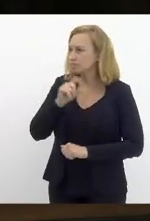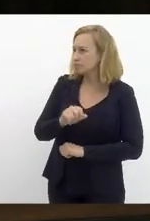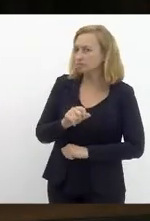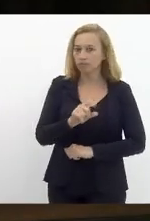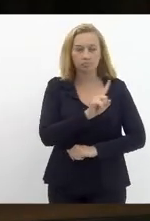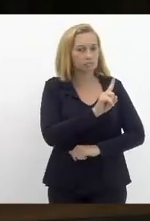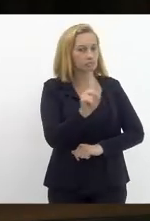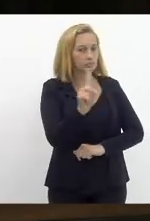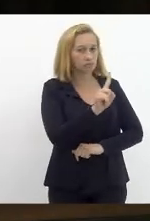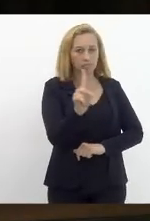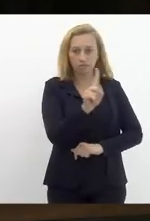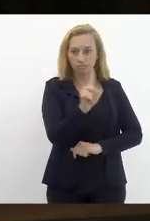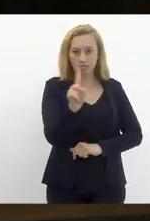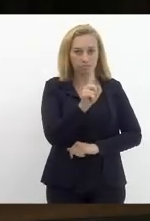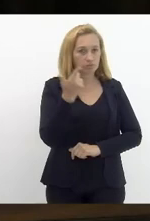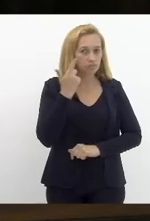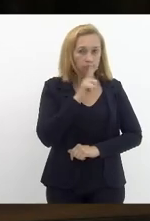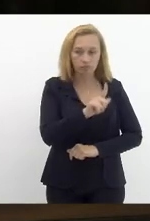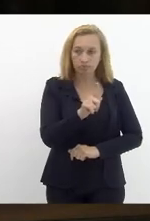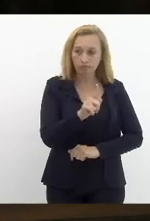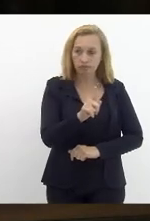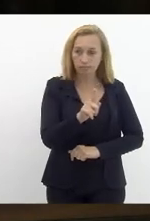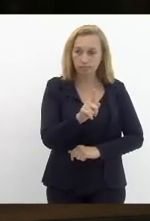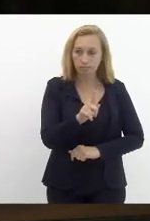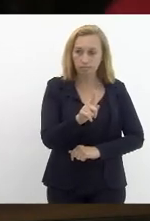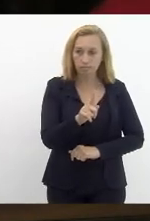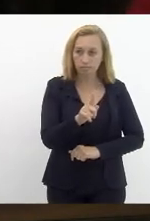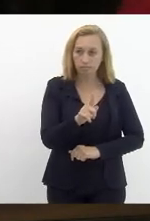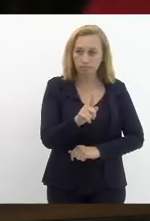amigo. Conseguimos a partir da intervenção